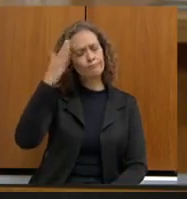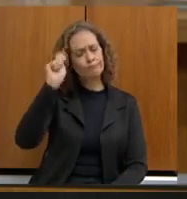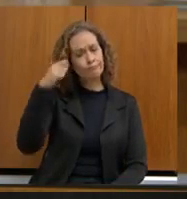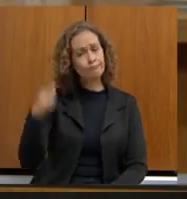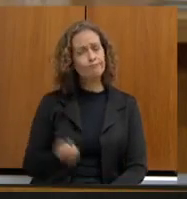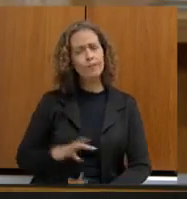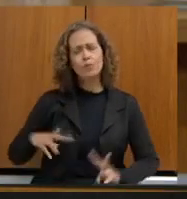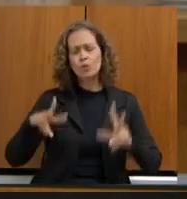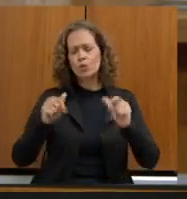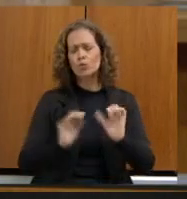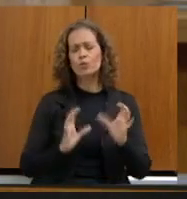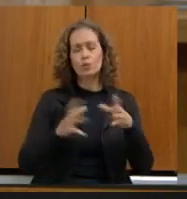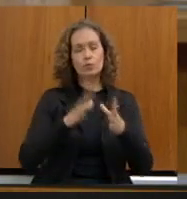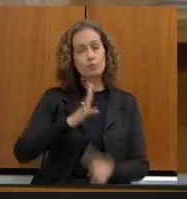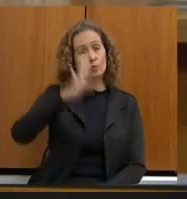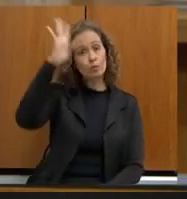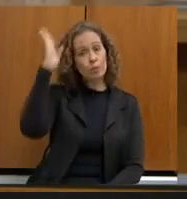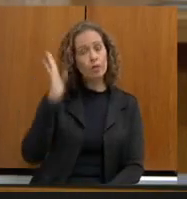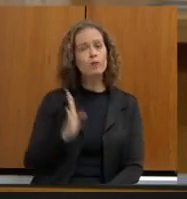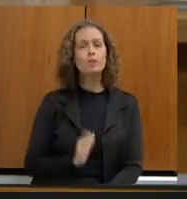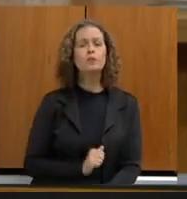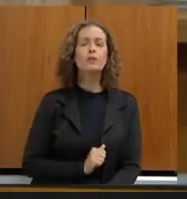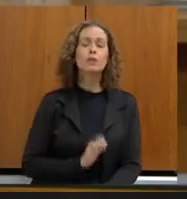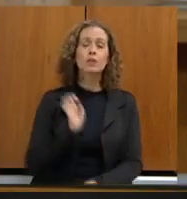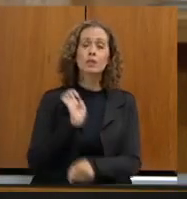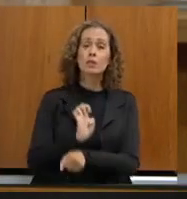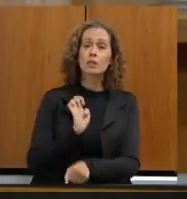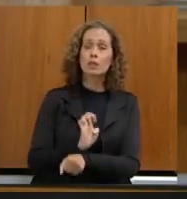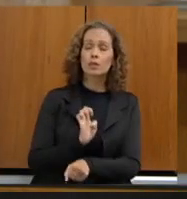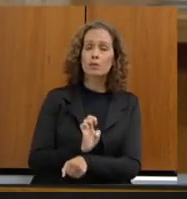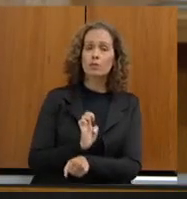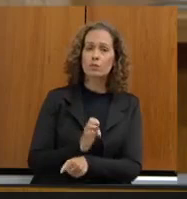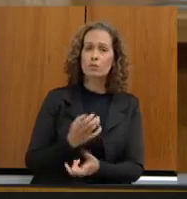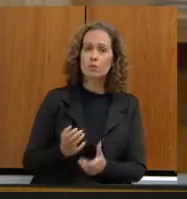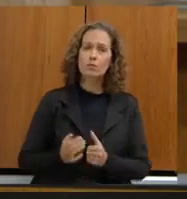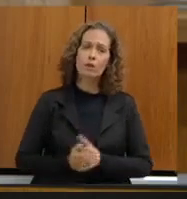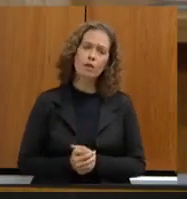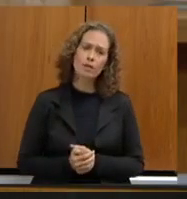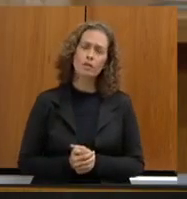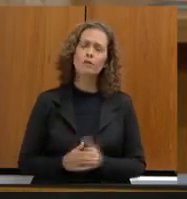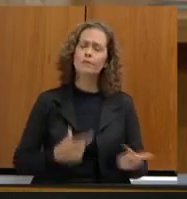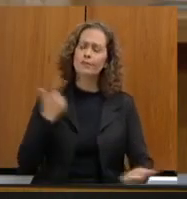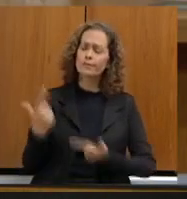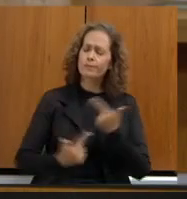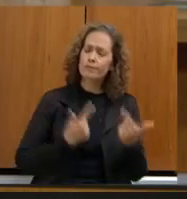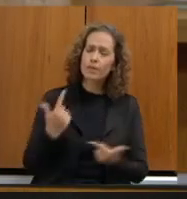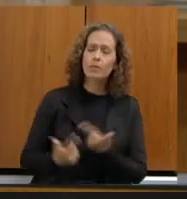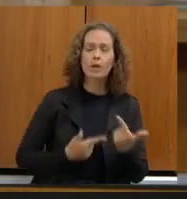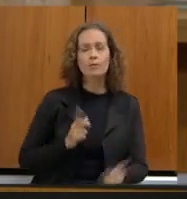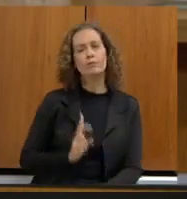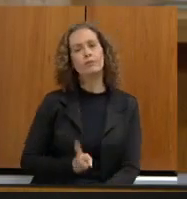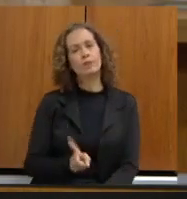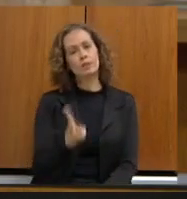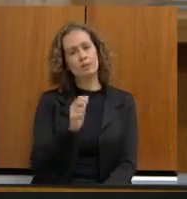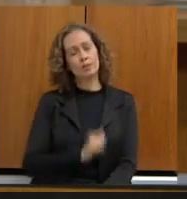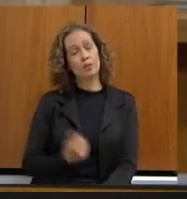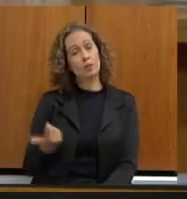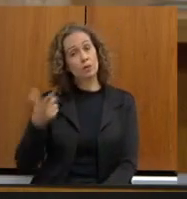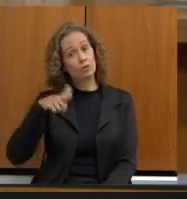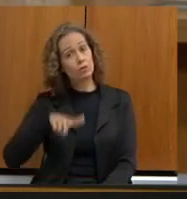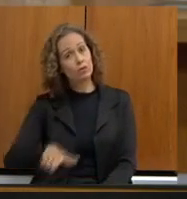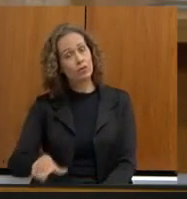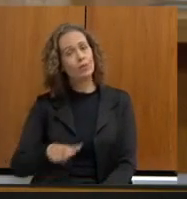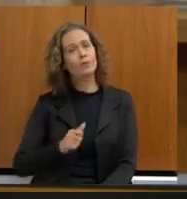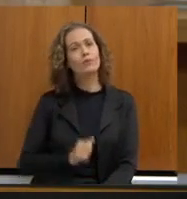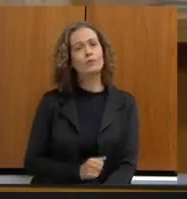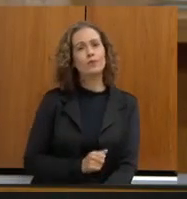Bombeiros Militares estaduais que fazem um trabalho Fundamental e intenso durante todo tempo repetindo que